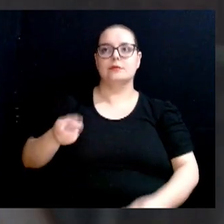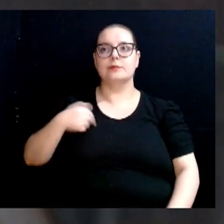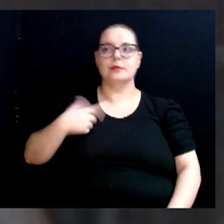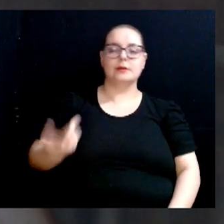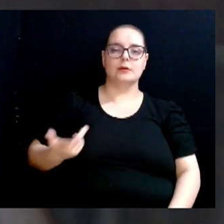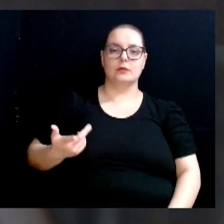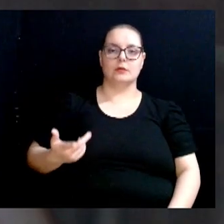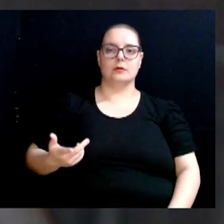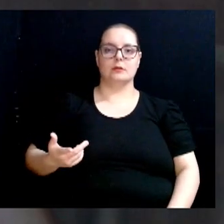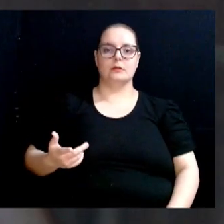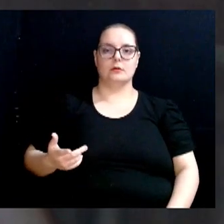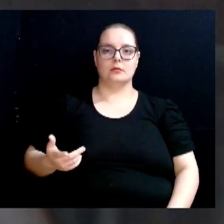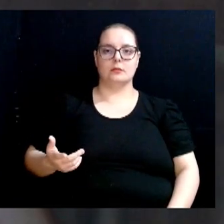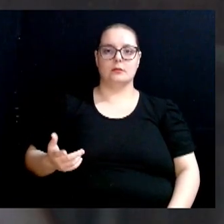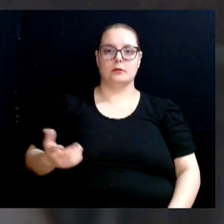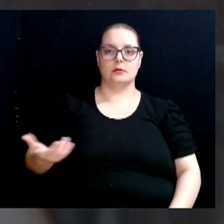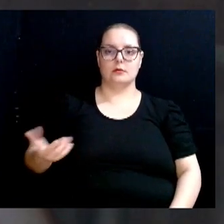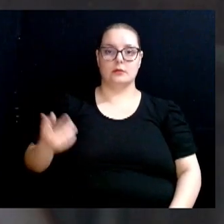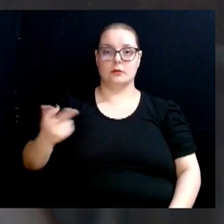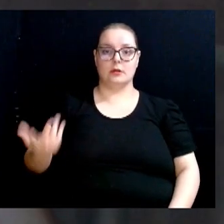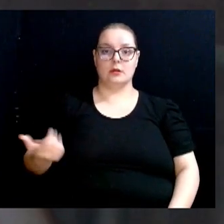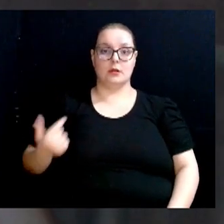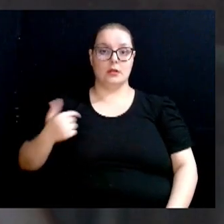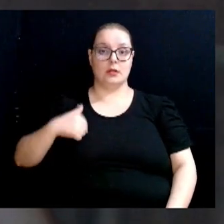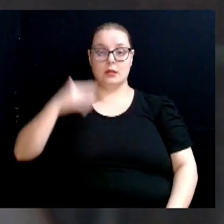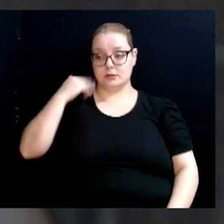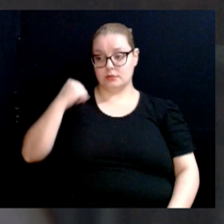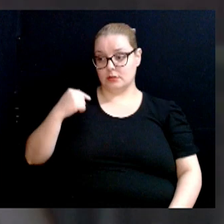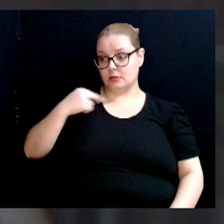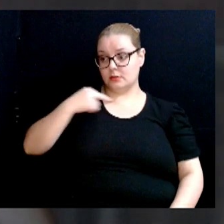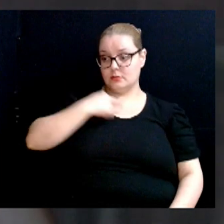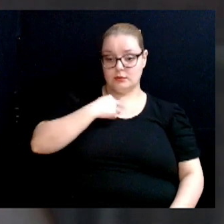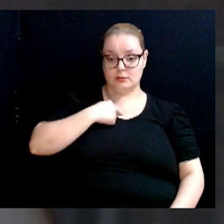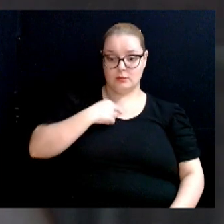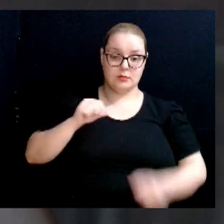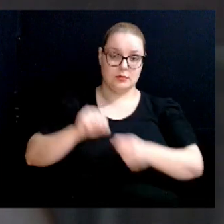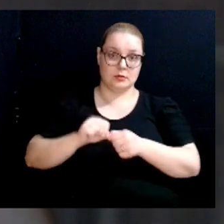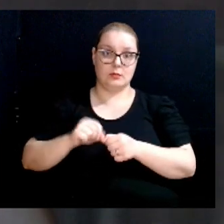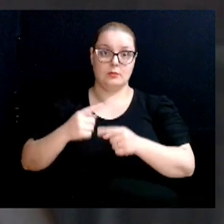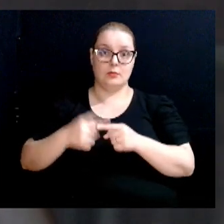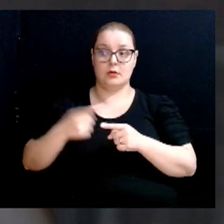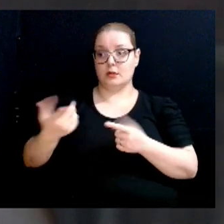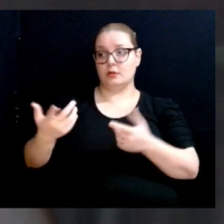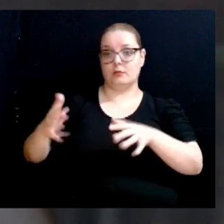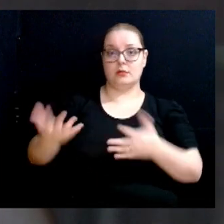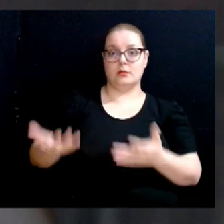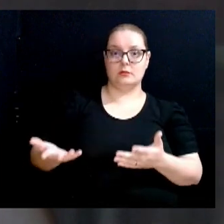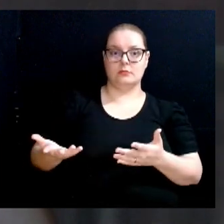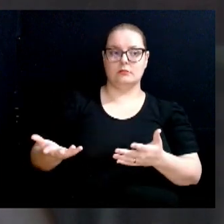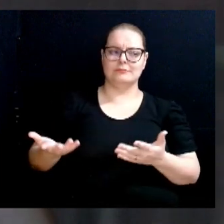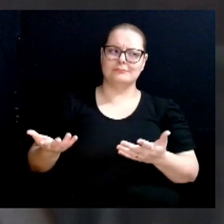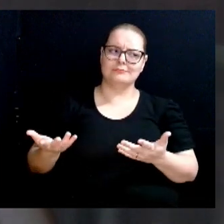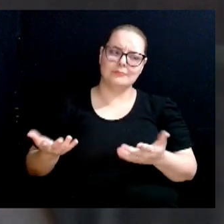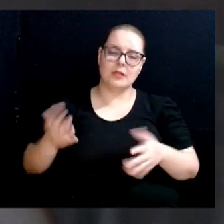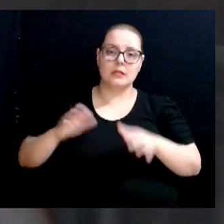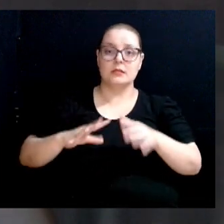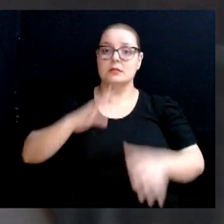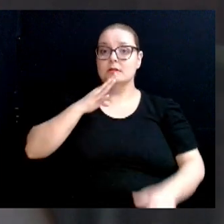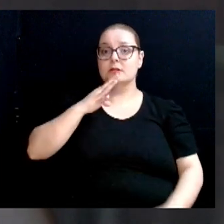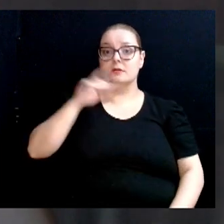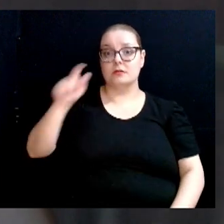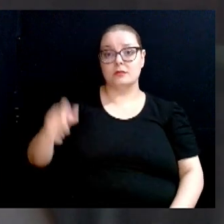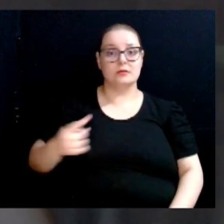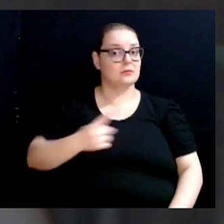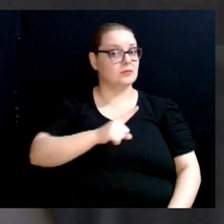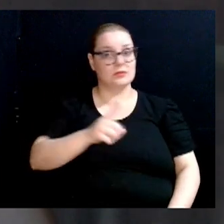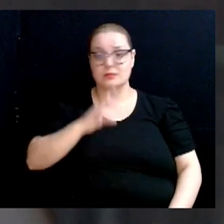os casais. Então, assim, eu sei que agora eu não posso fazer isso, porque se eu fizer não vai querer. E às vezes a gente conhece a pessoa, mas não conhece 100%. Às vezes aquela